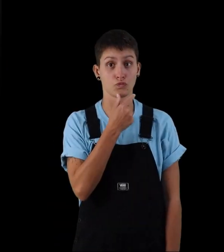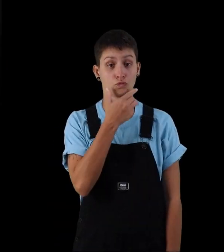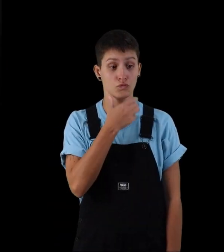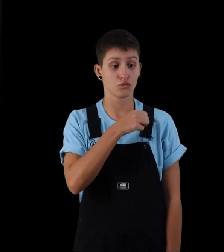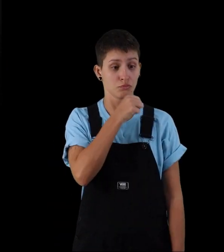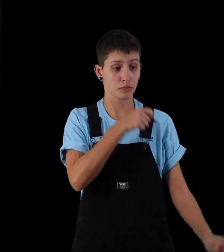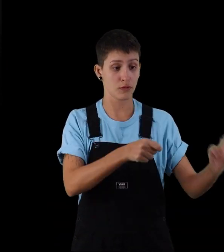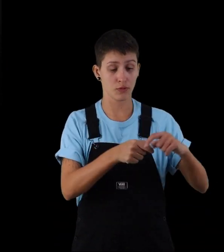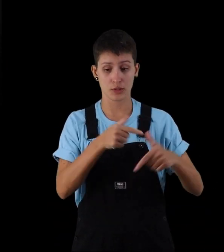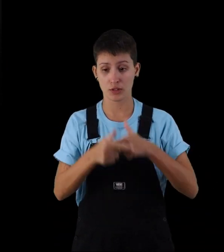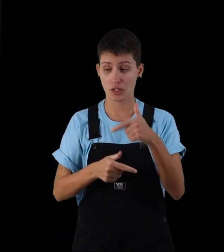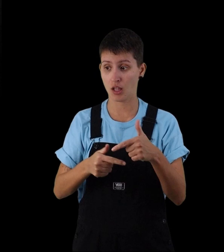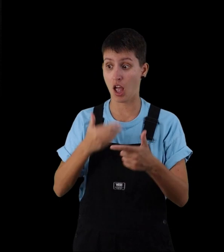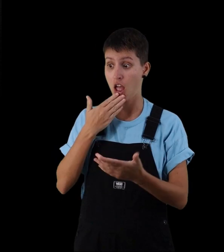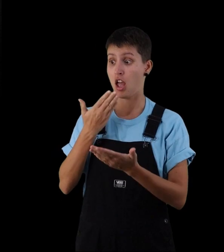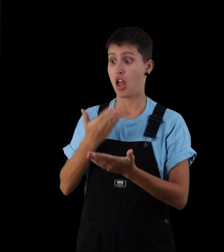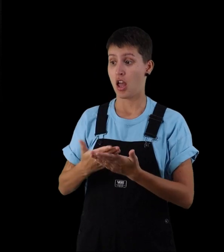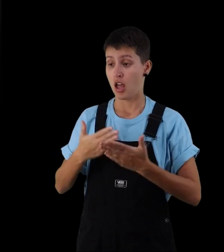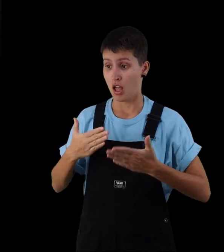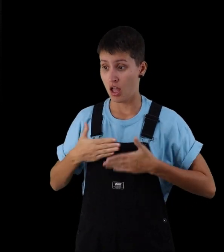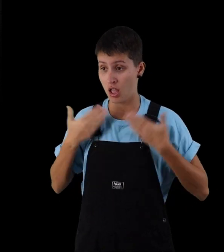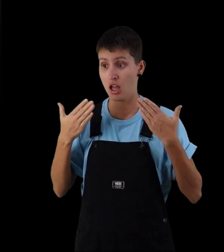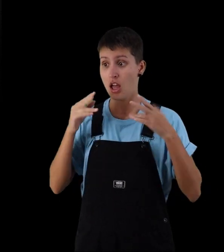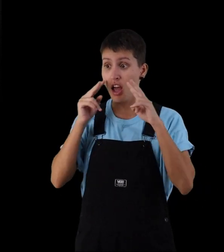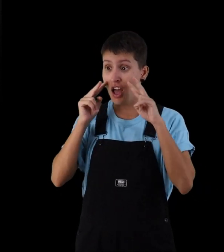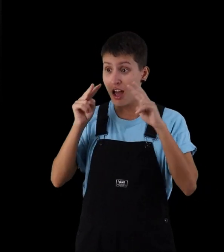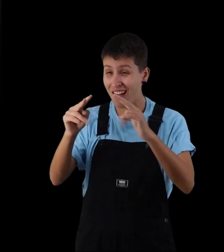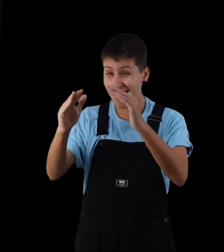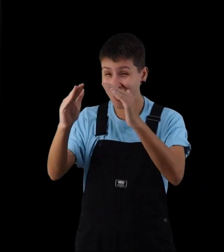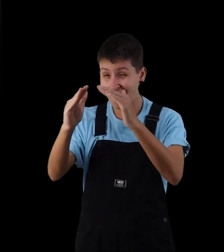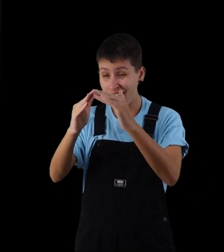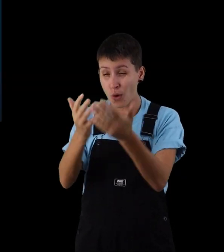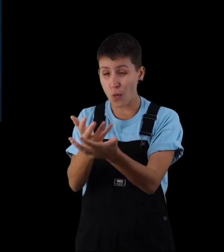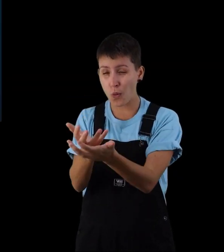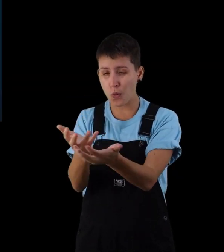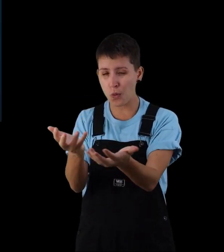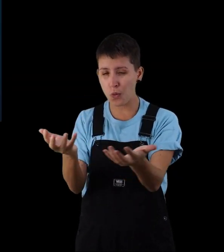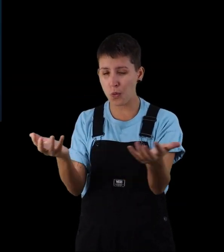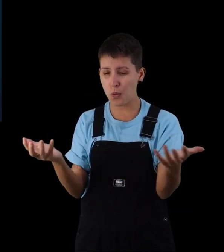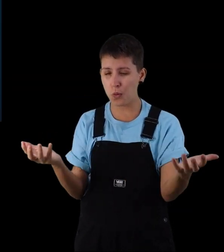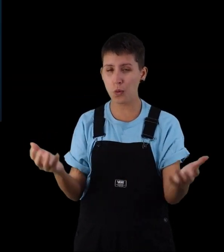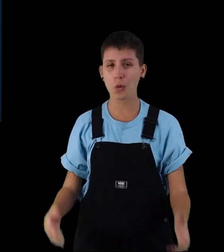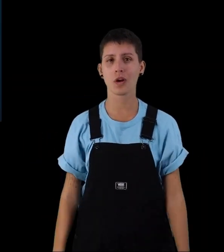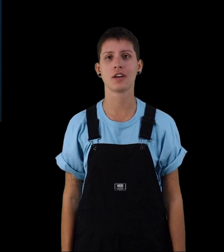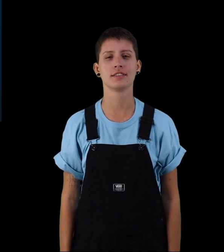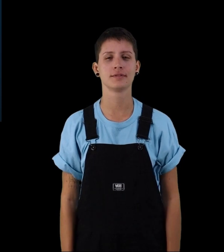Na volta do trabalho, o pai levou um susto ao chegar no quintal de casa.